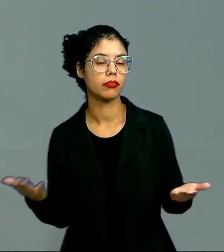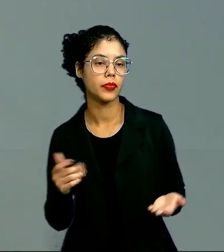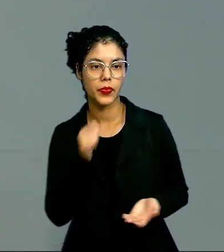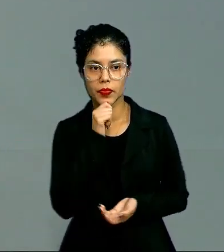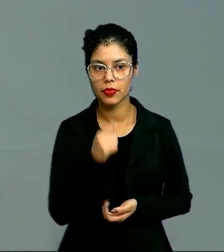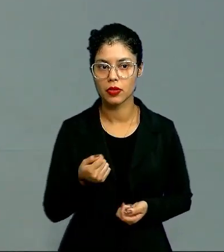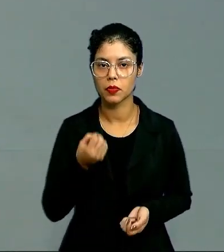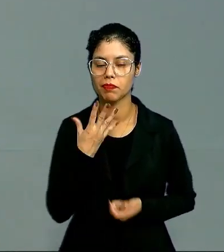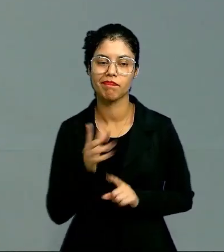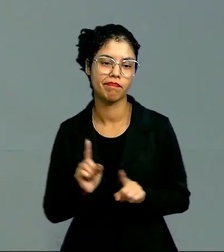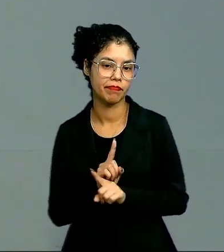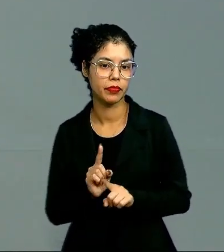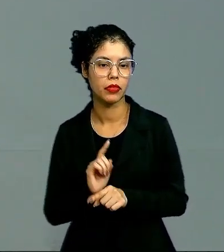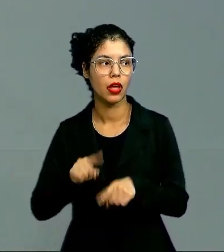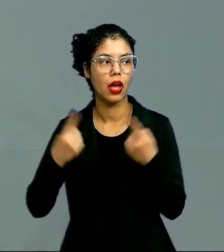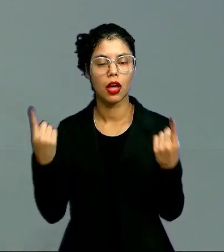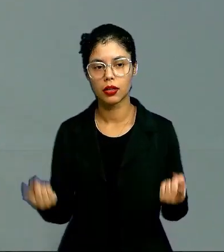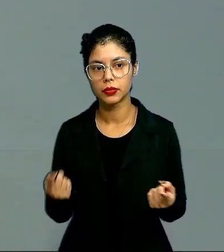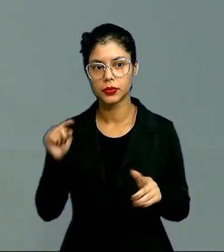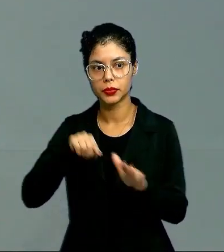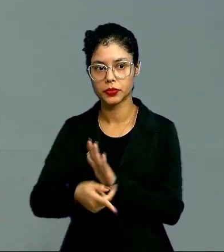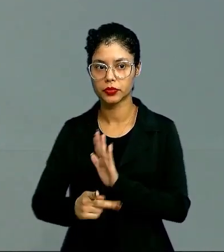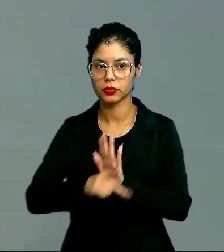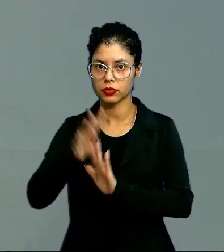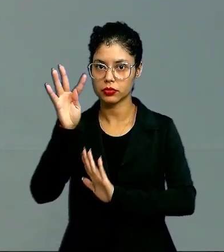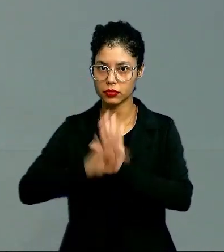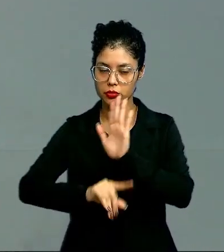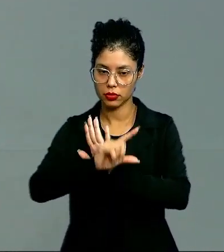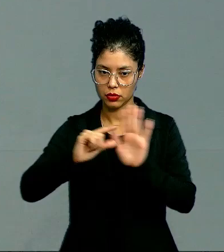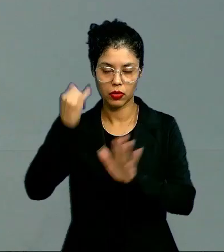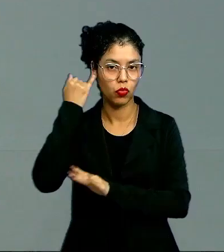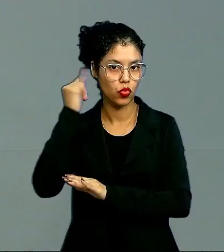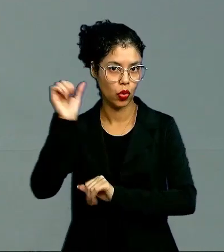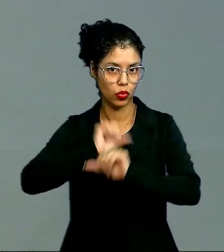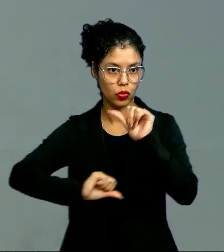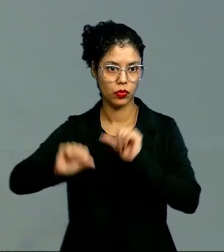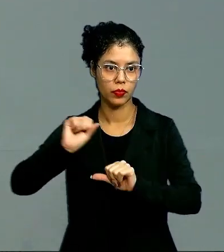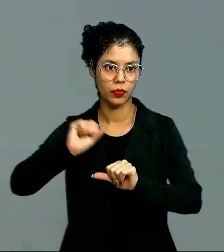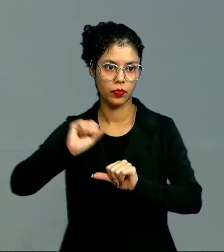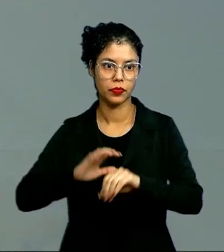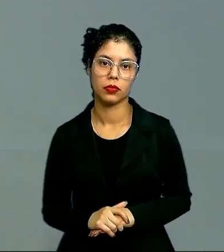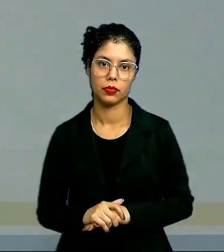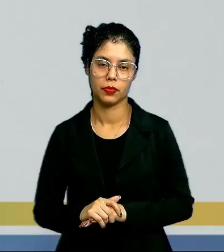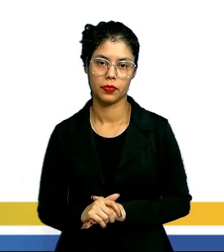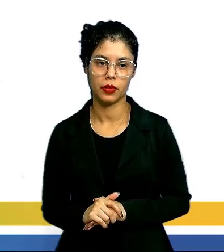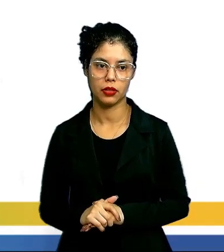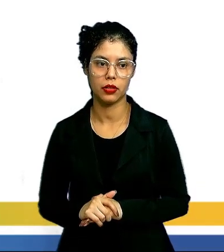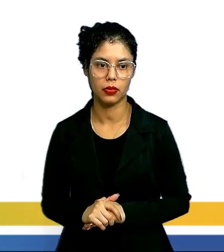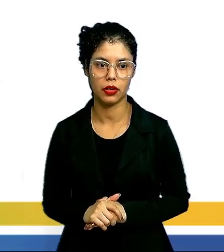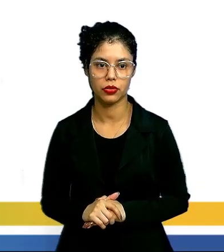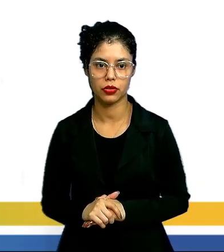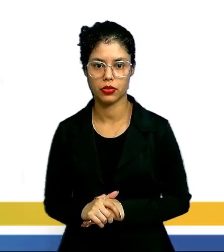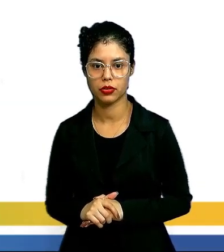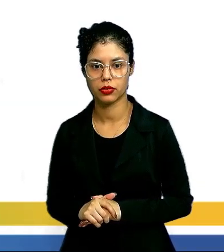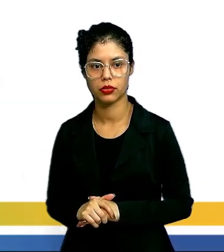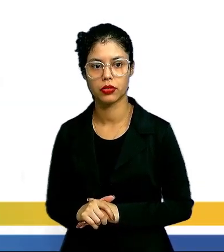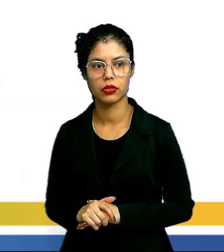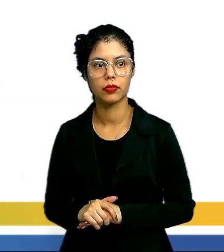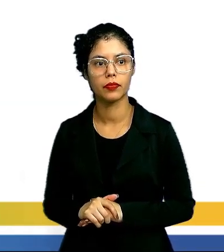ela não agradou. Então, nós temos aí dentro deste verso uma ideia contrária, que é uma figura de